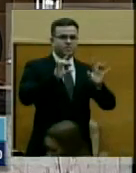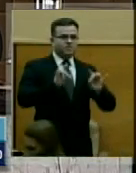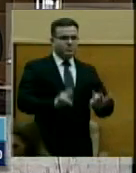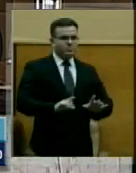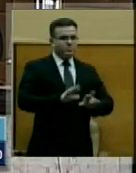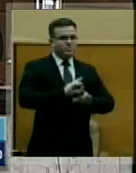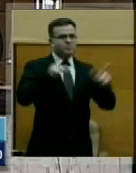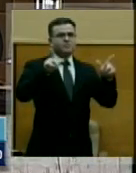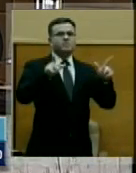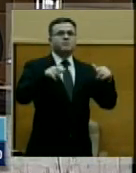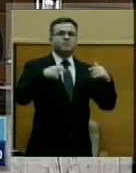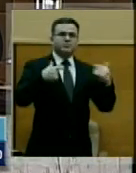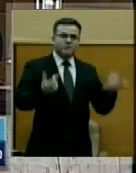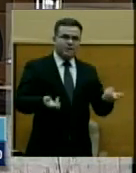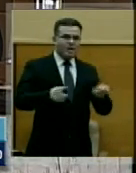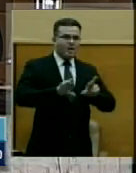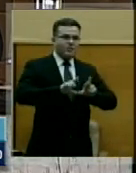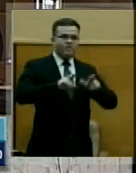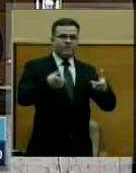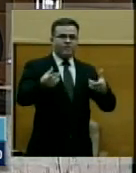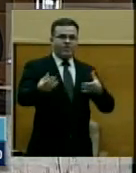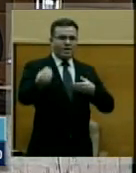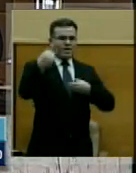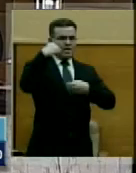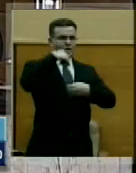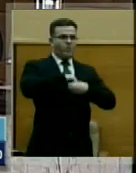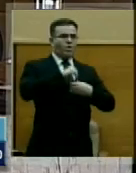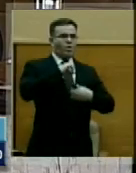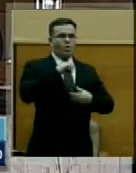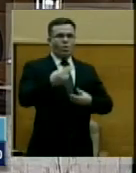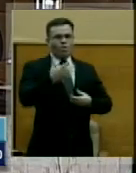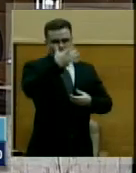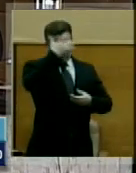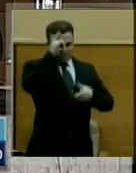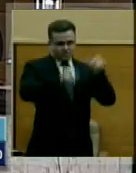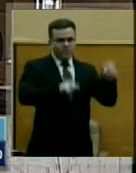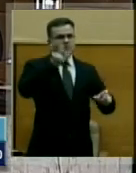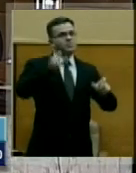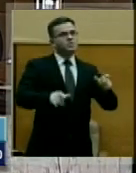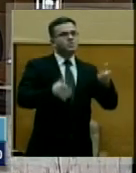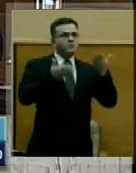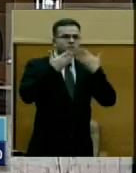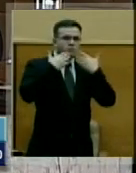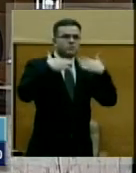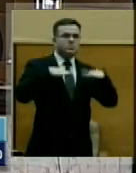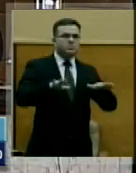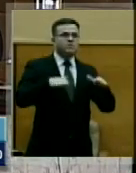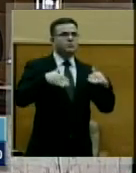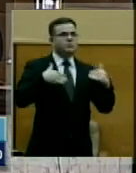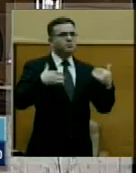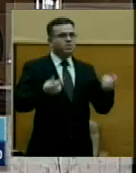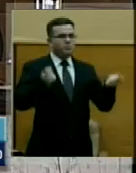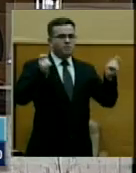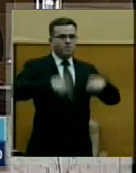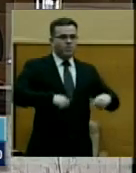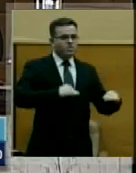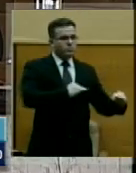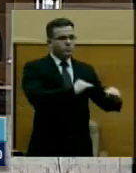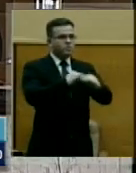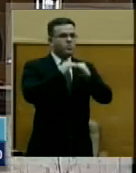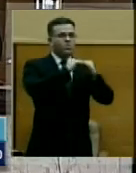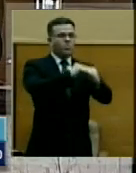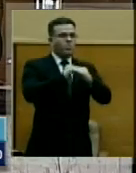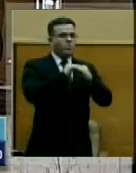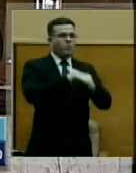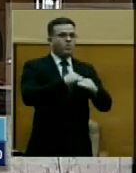comum. É o oposto de encarnar algo ou alguém com naturalidade, em uma posição de igual para igual. E